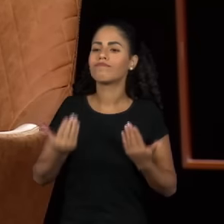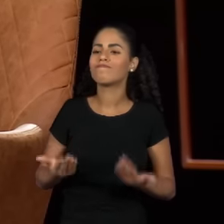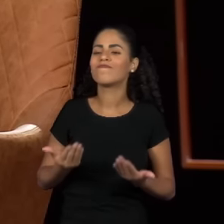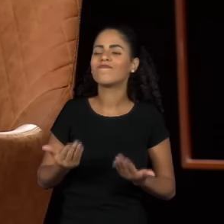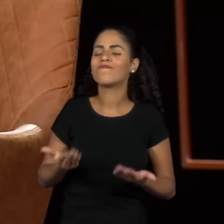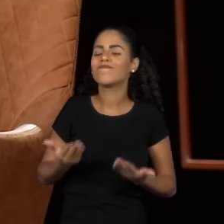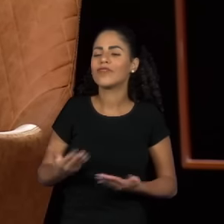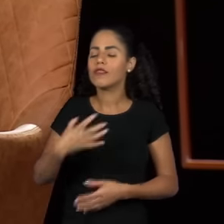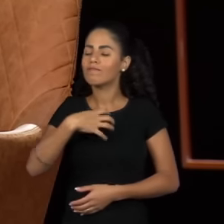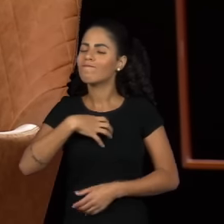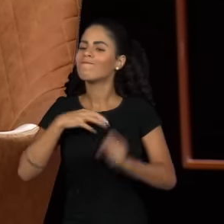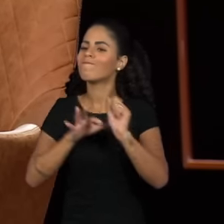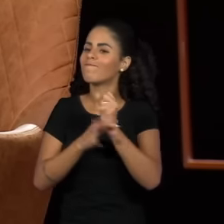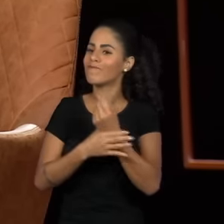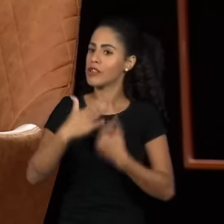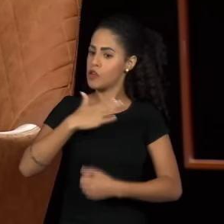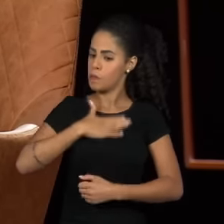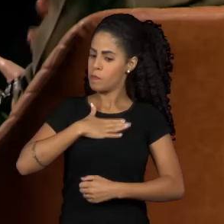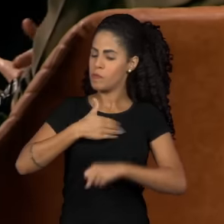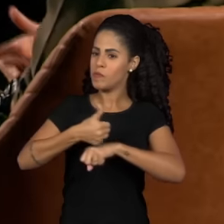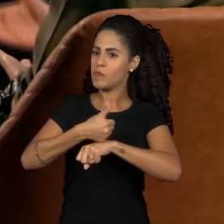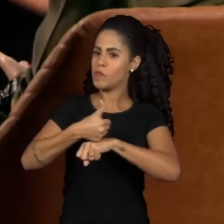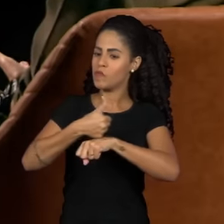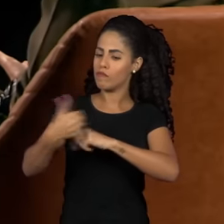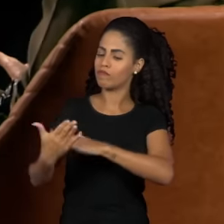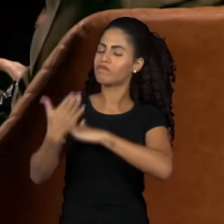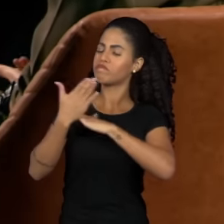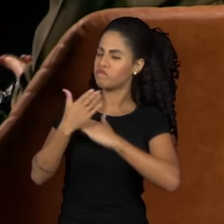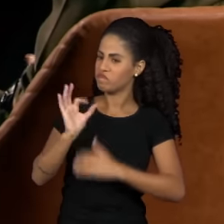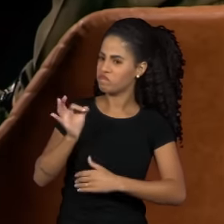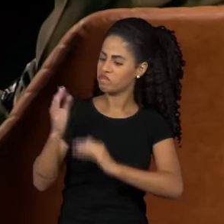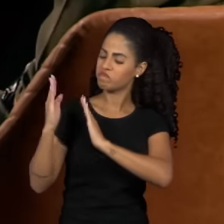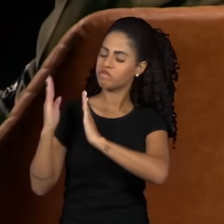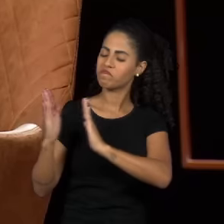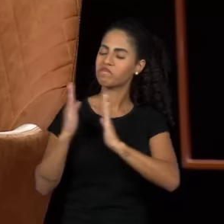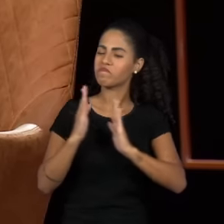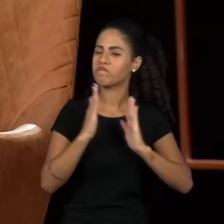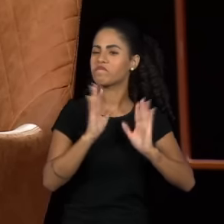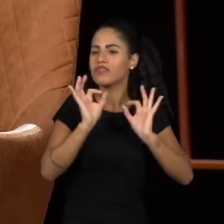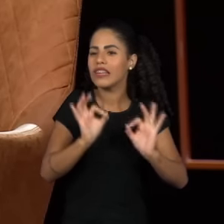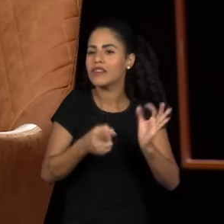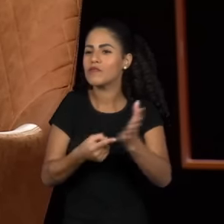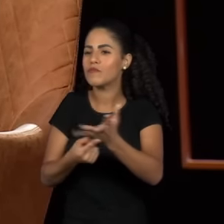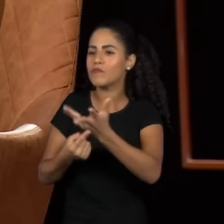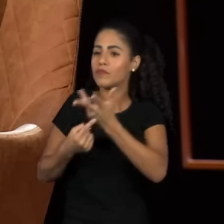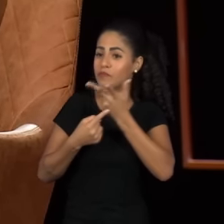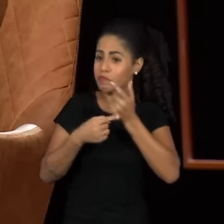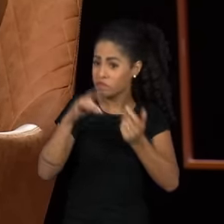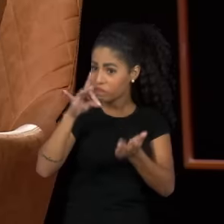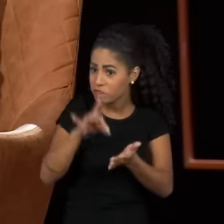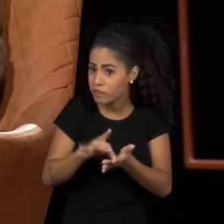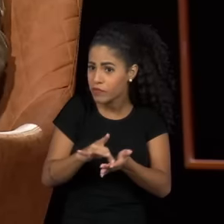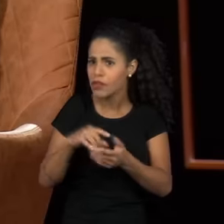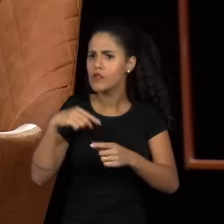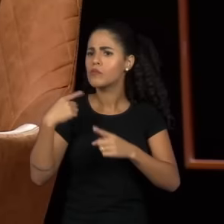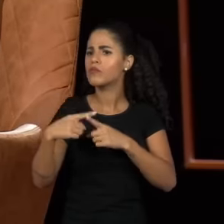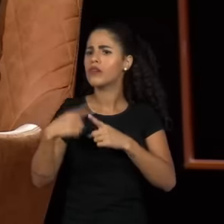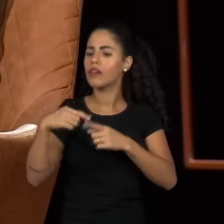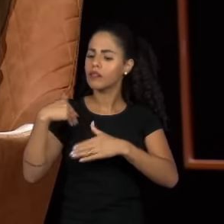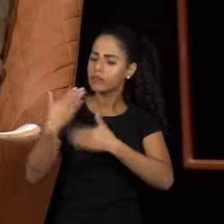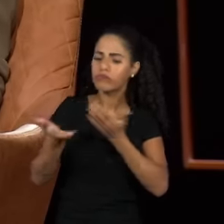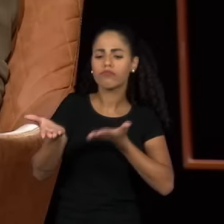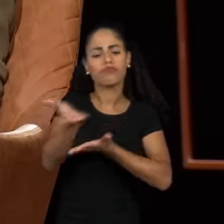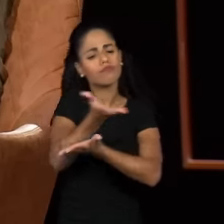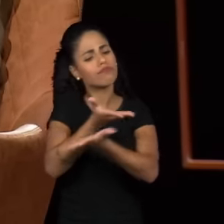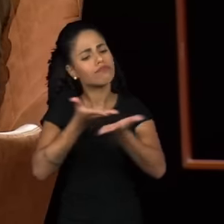mais segura da minha profissão. Eu acho que isso ajuda muito o nosso processo enquanto artista, né? Que à medida que a gente vai se